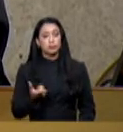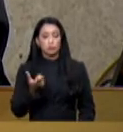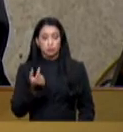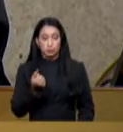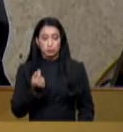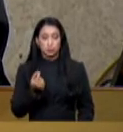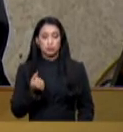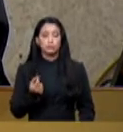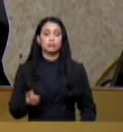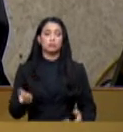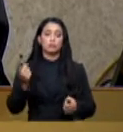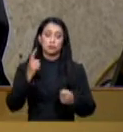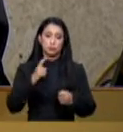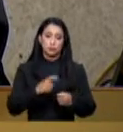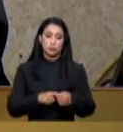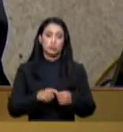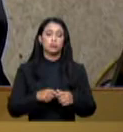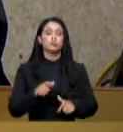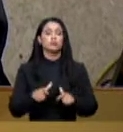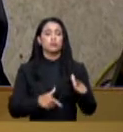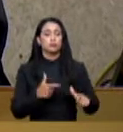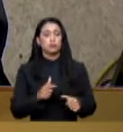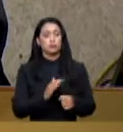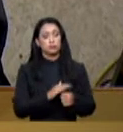financeiro com os serviços de saneamento básico,